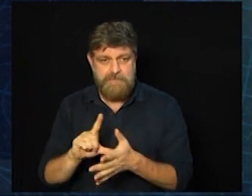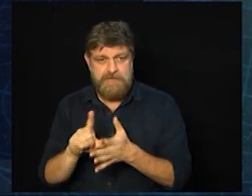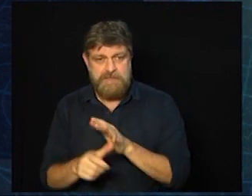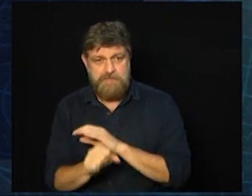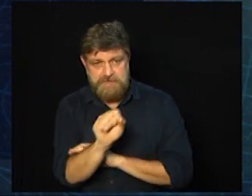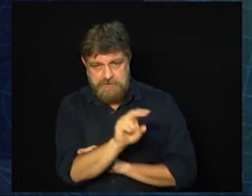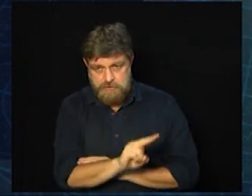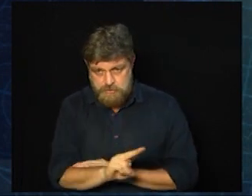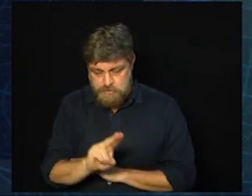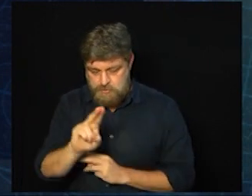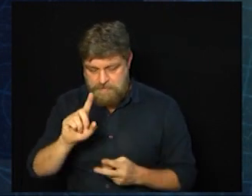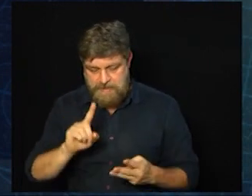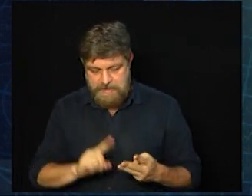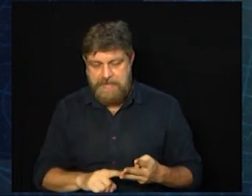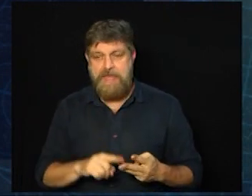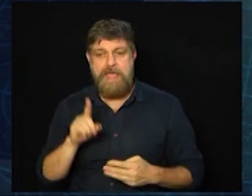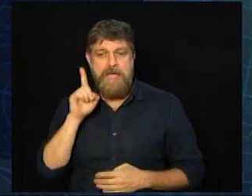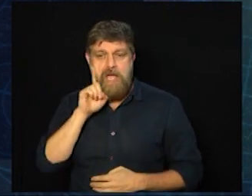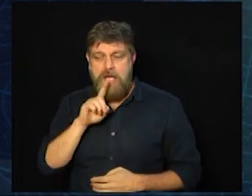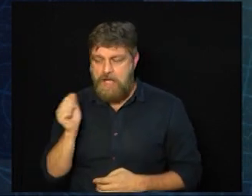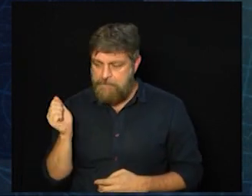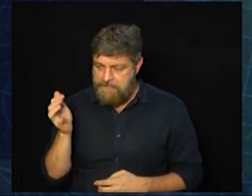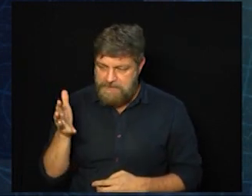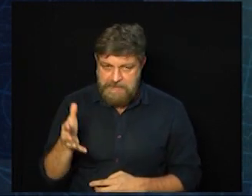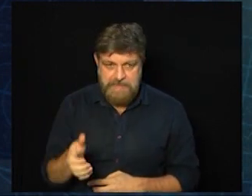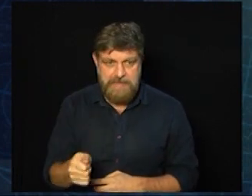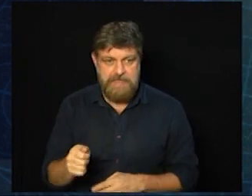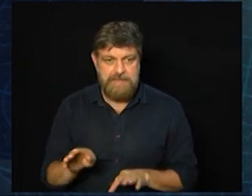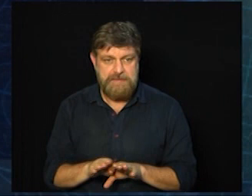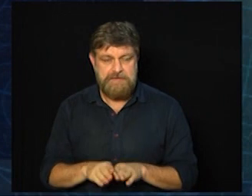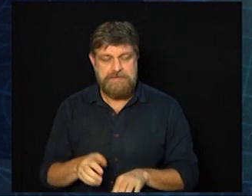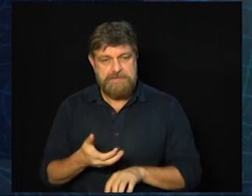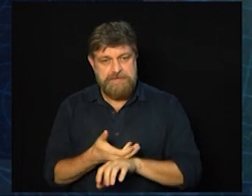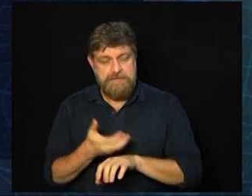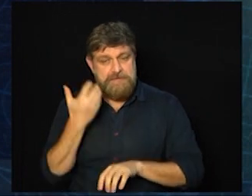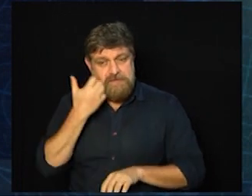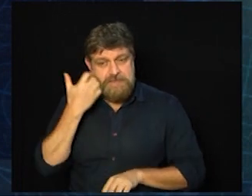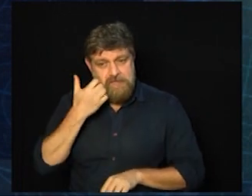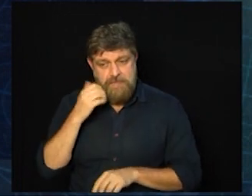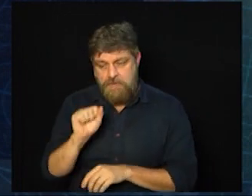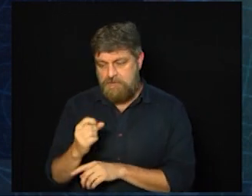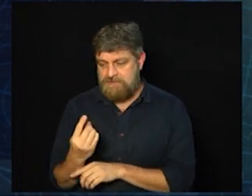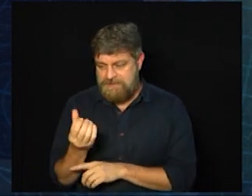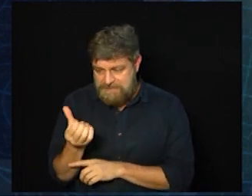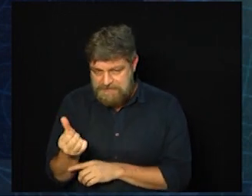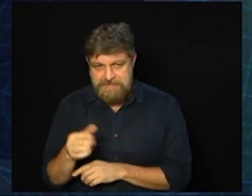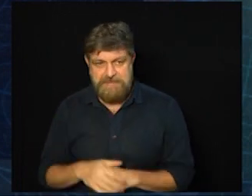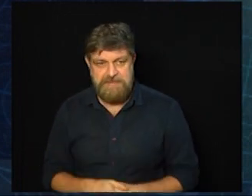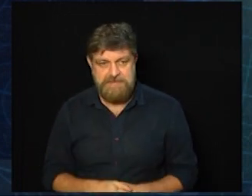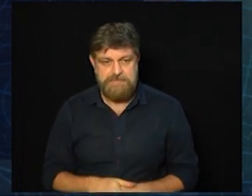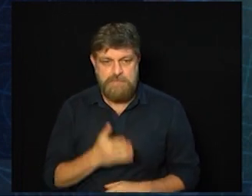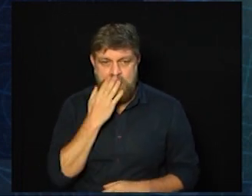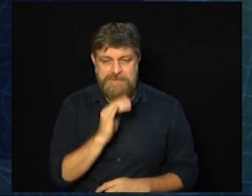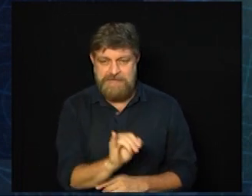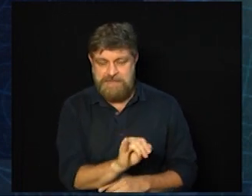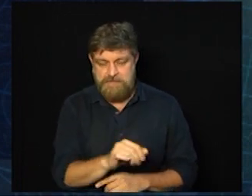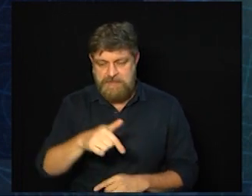995 americana 850 e duas Santa Bárbara d'Oeste 816